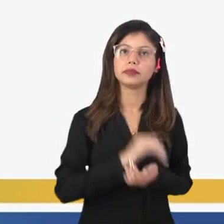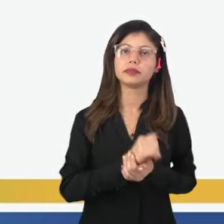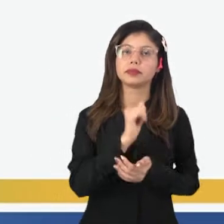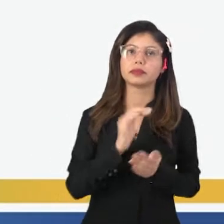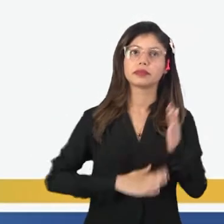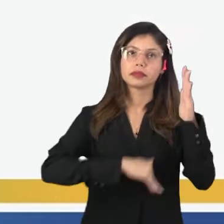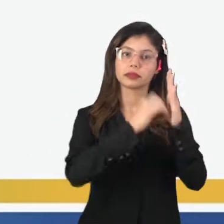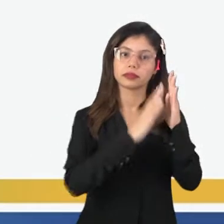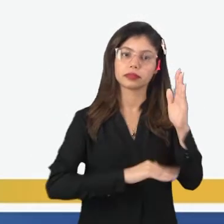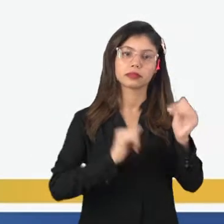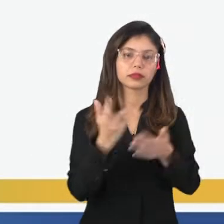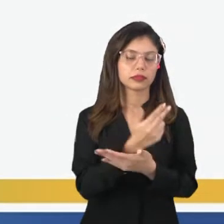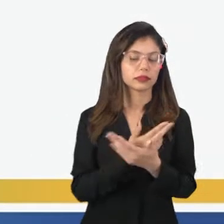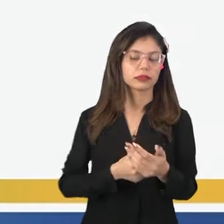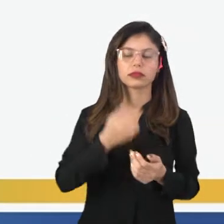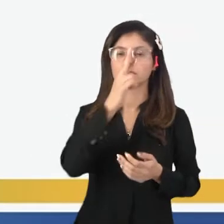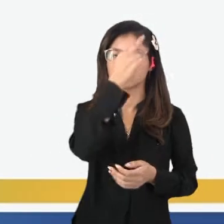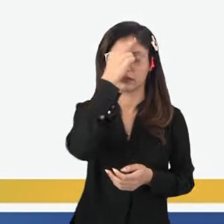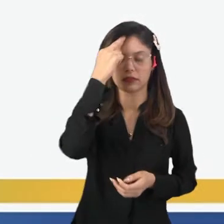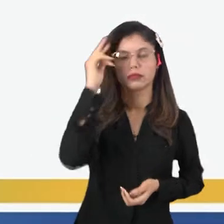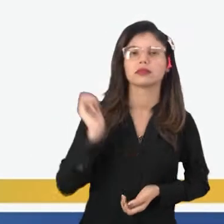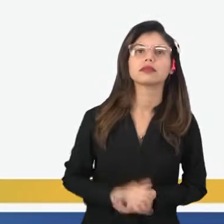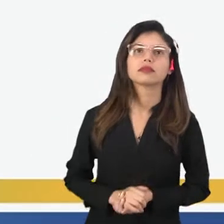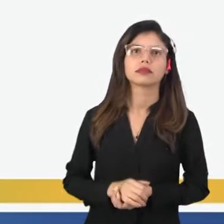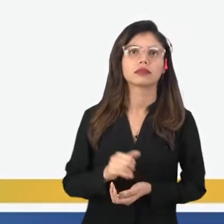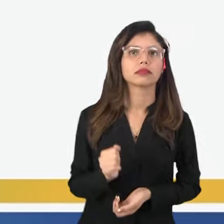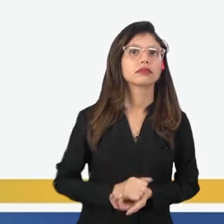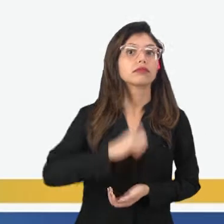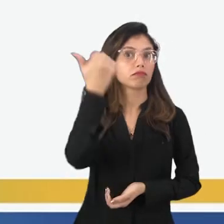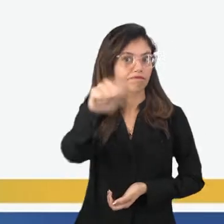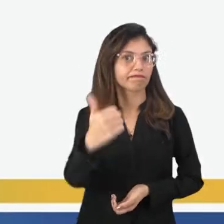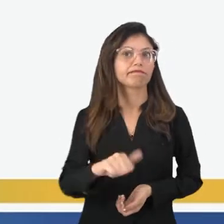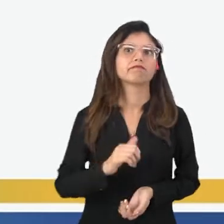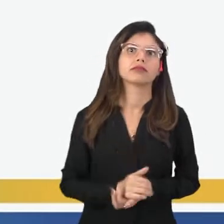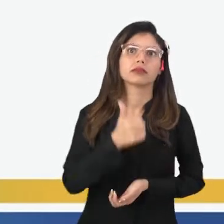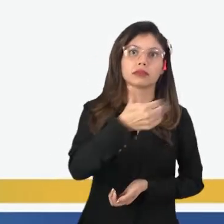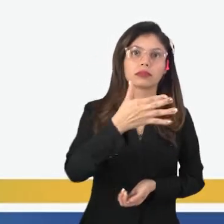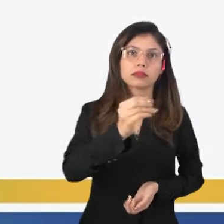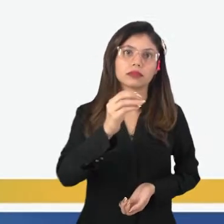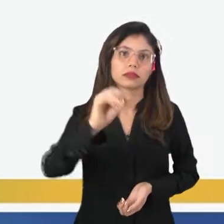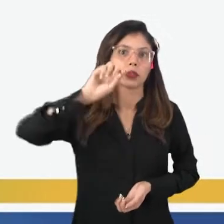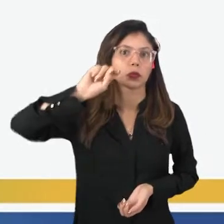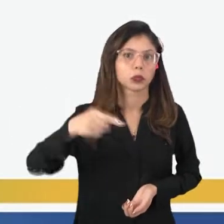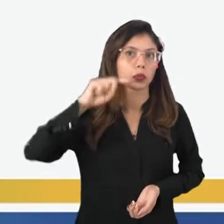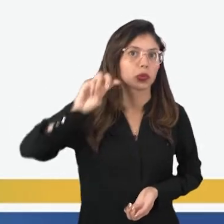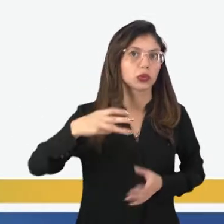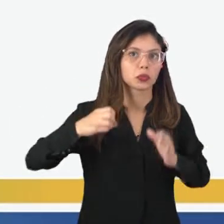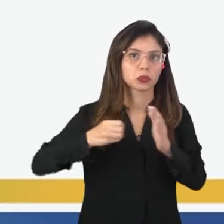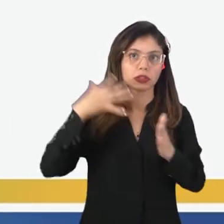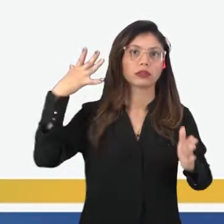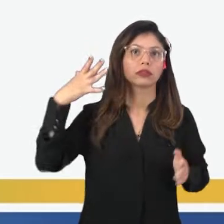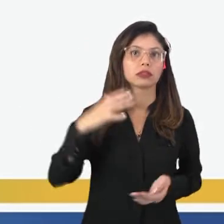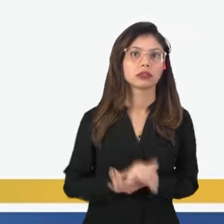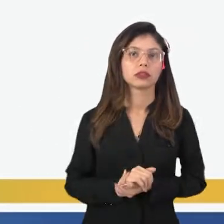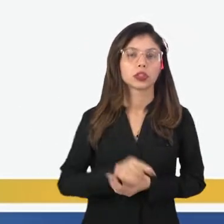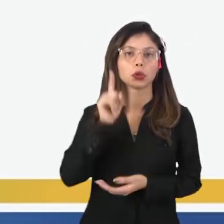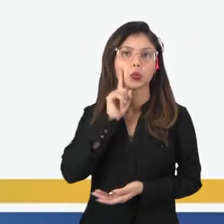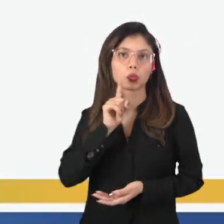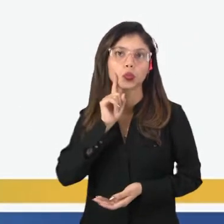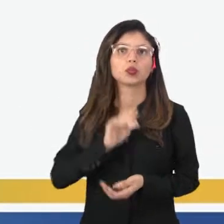de arte da história, sendo avaliada na década de 60 em cerca de 100 milhões de dólares